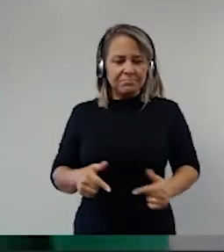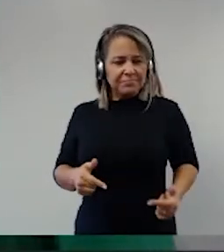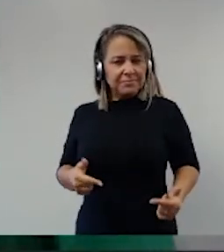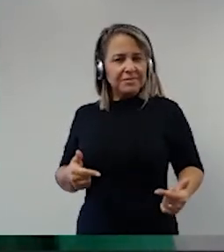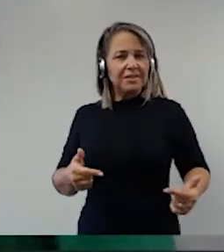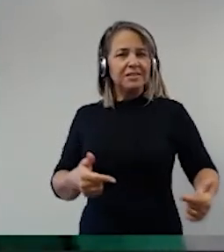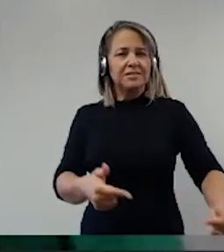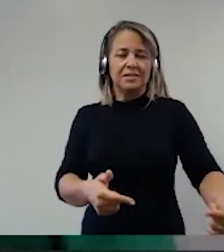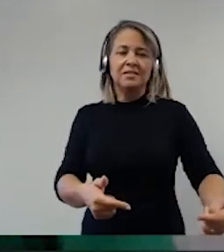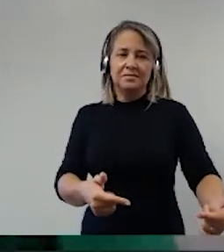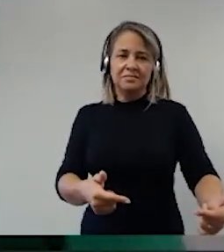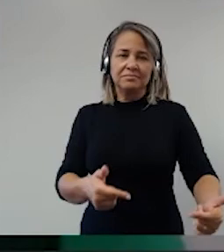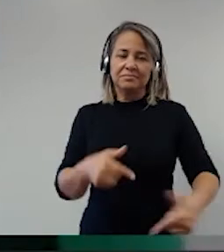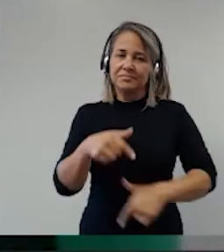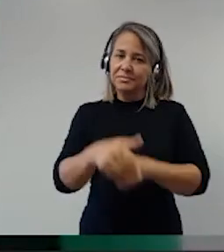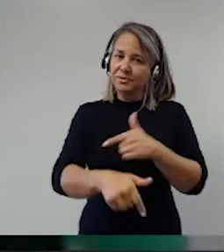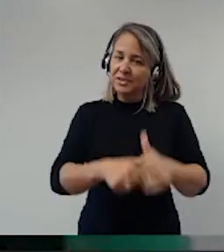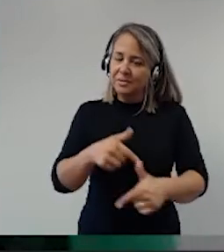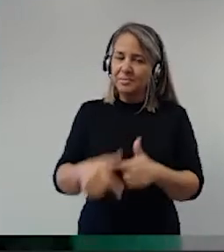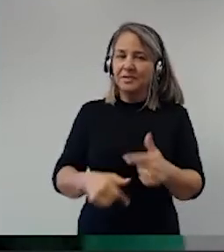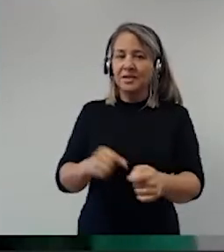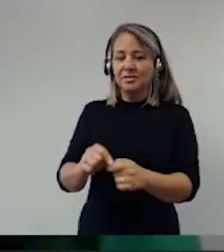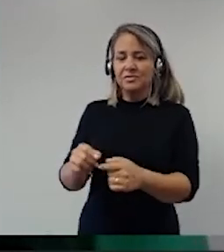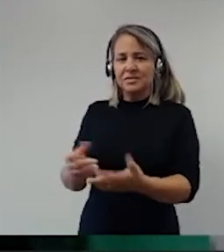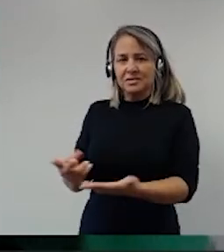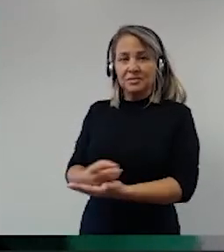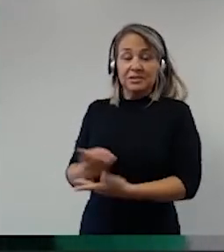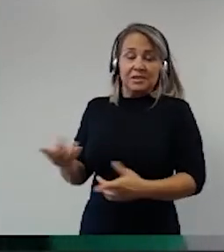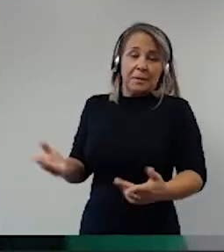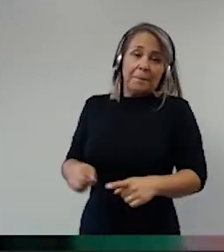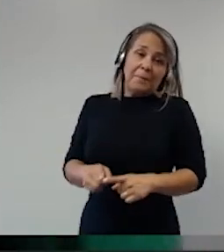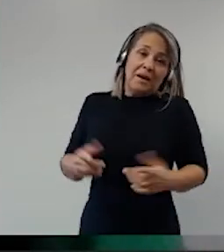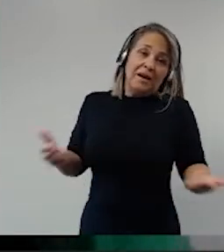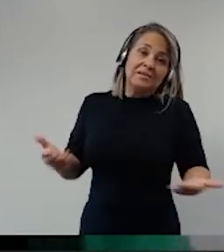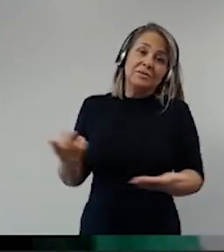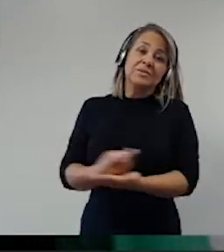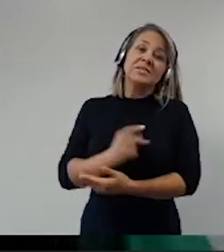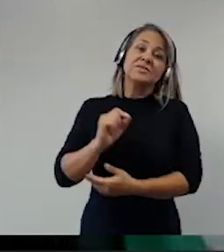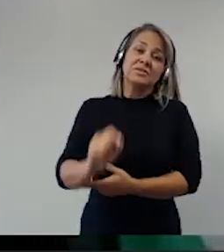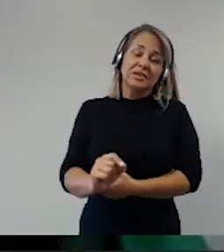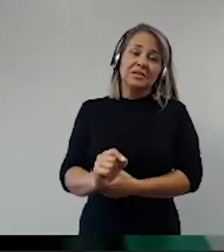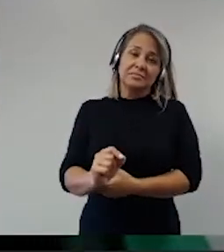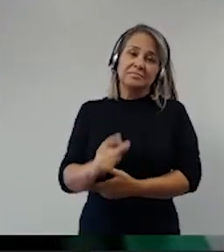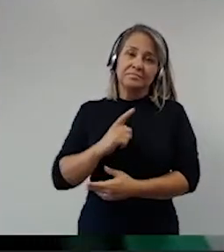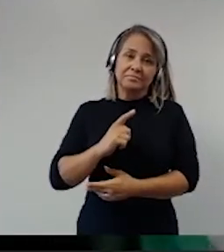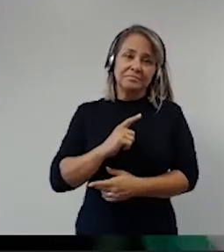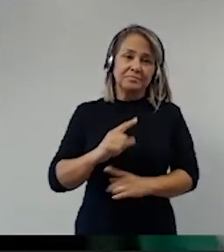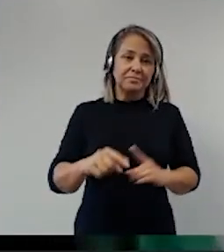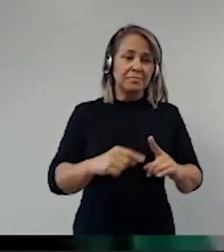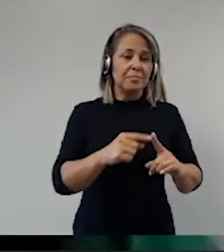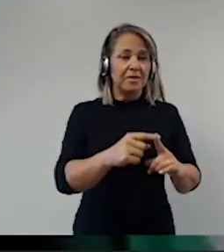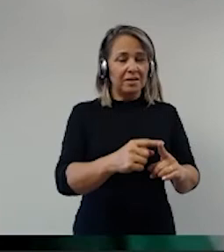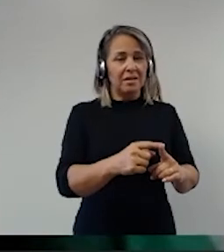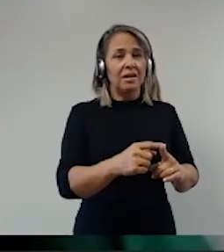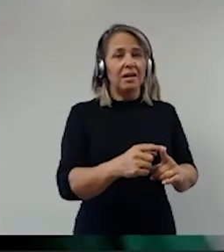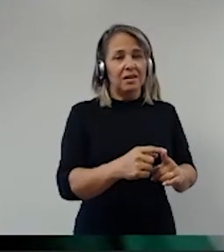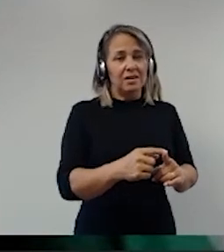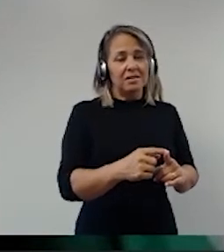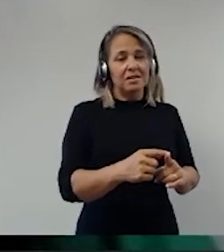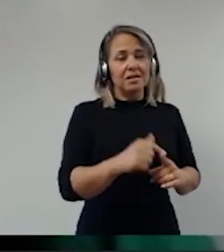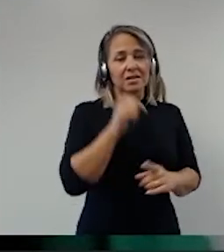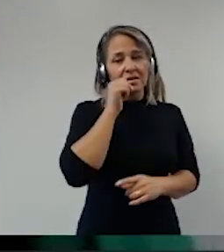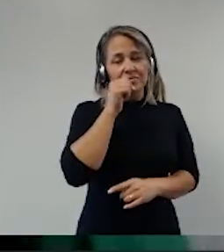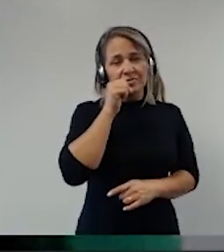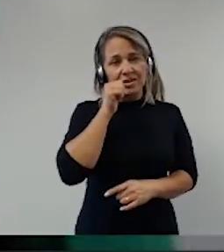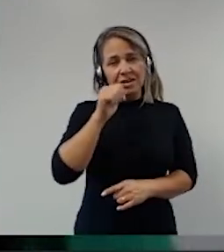ingressar, né, um trabalho e fazer. E aí o que é que acontece? Diante disso, e puxando um pouco da fala até da doutora